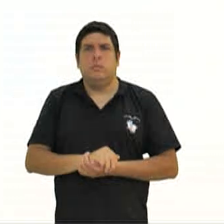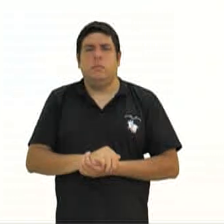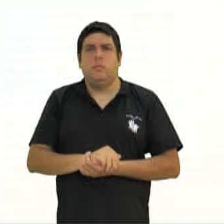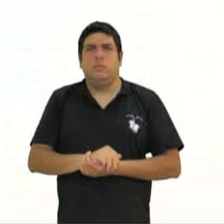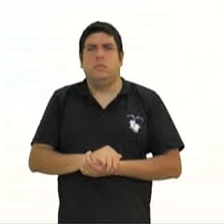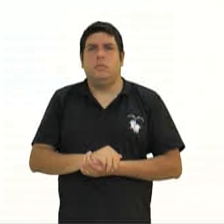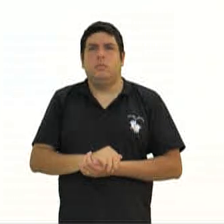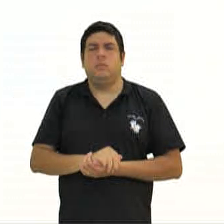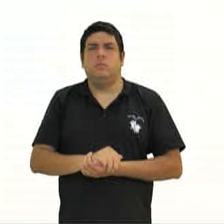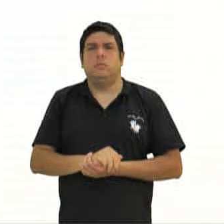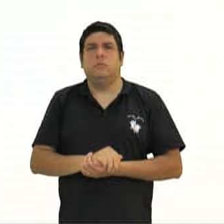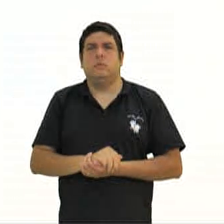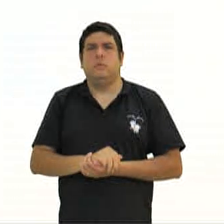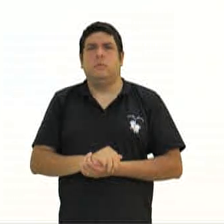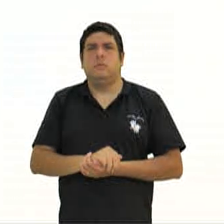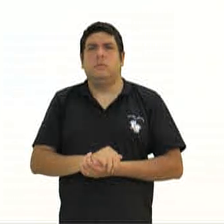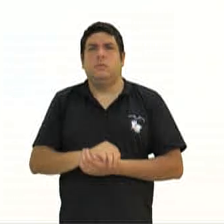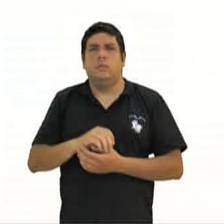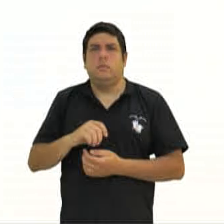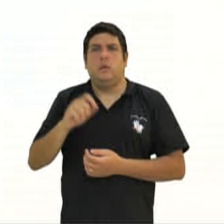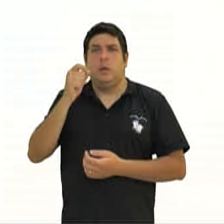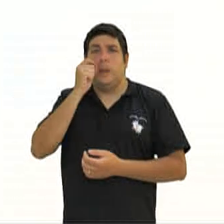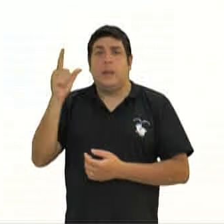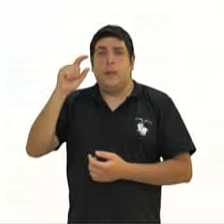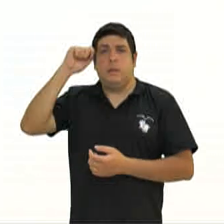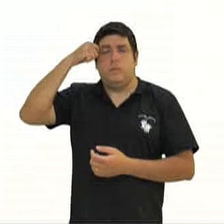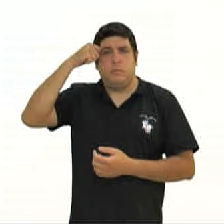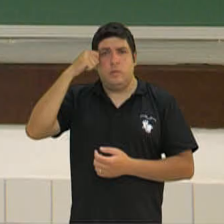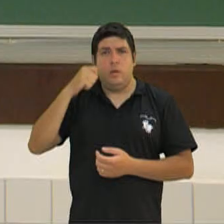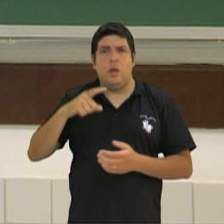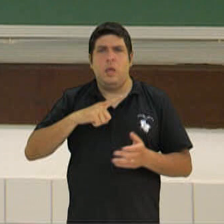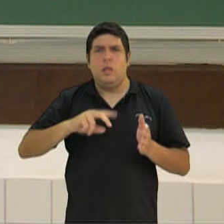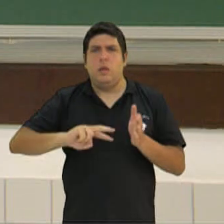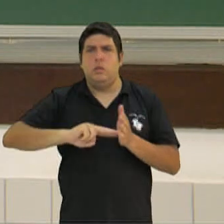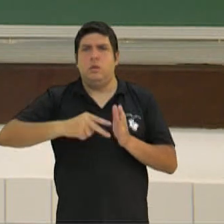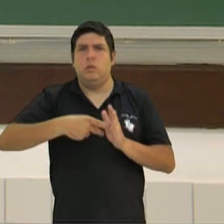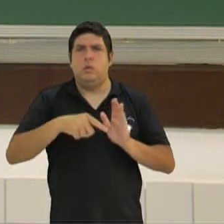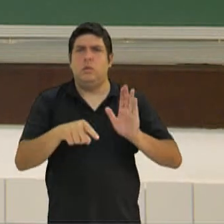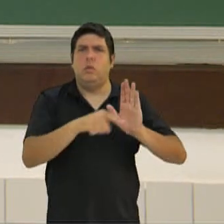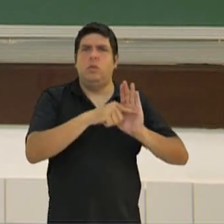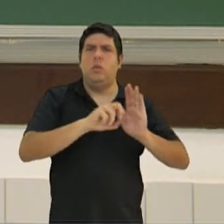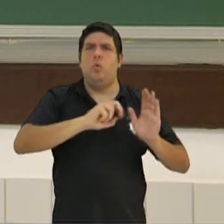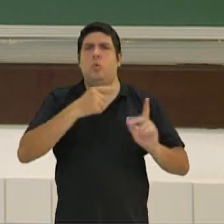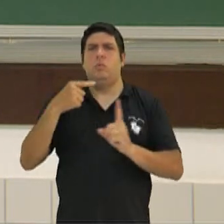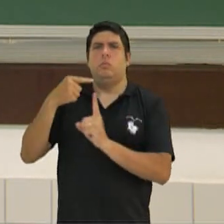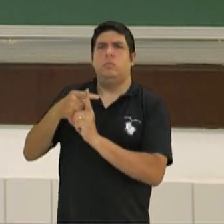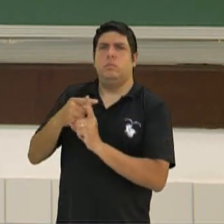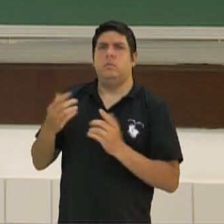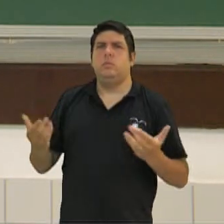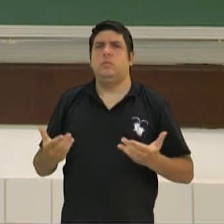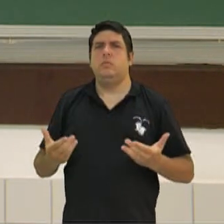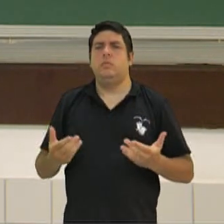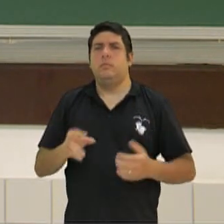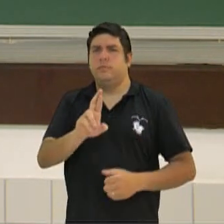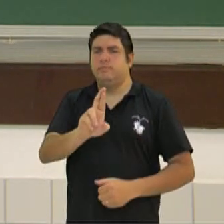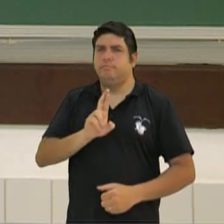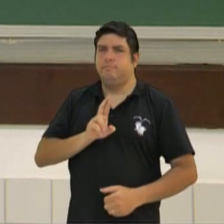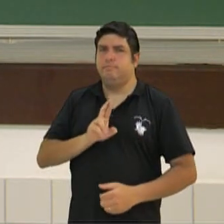or negative meaning nowadays? E se o gato preto ele tem um significado negativo ou positivo hoje em dia? Respondam